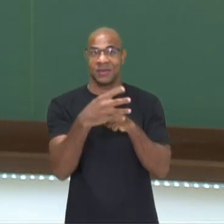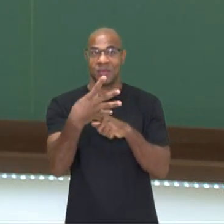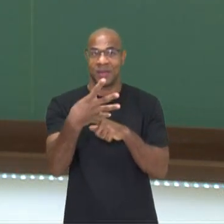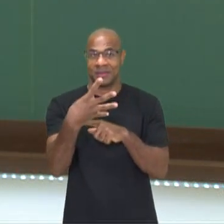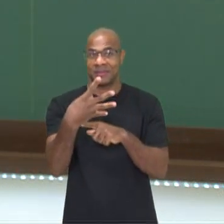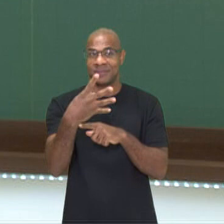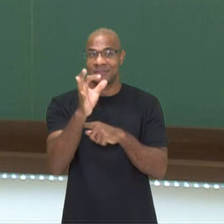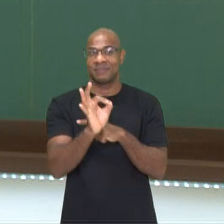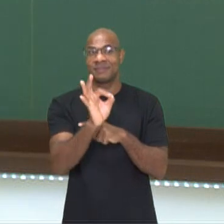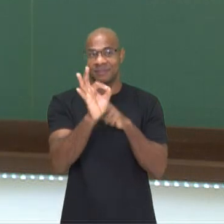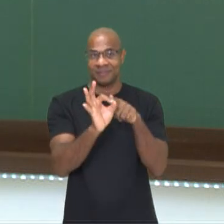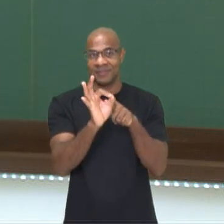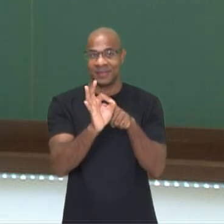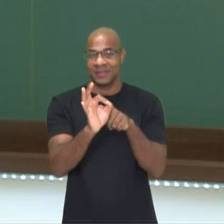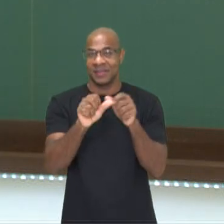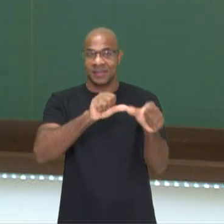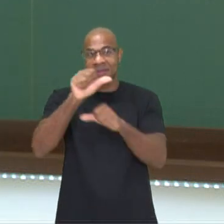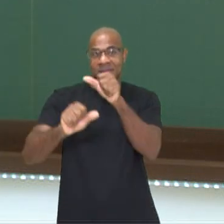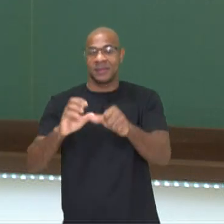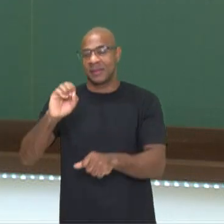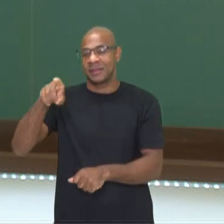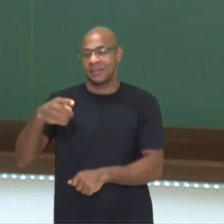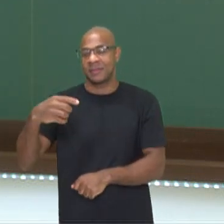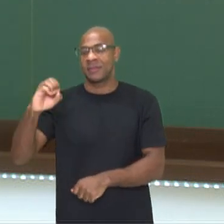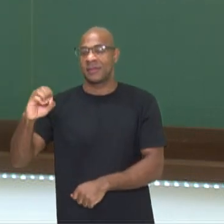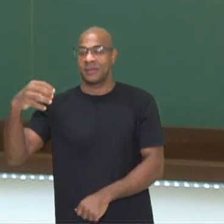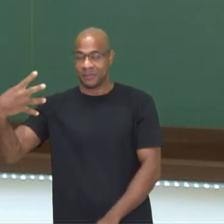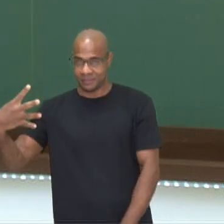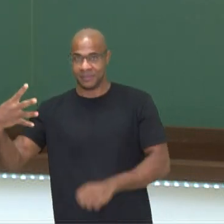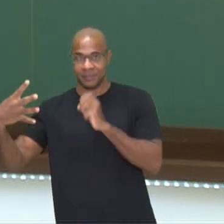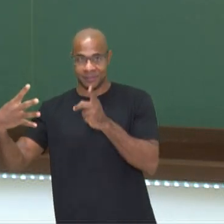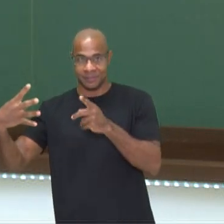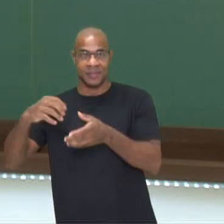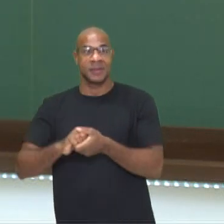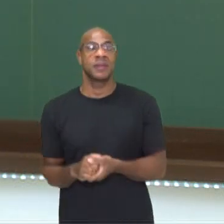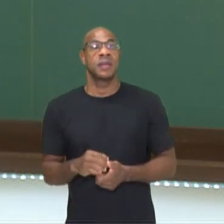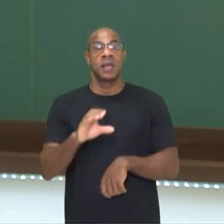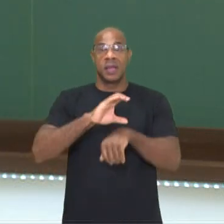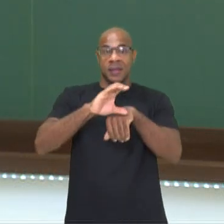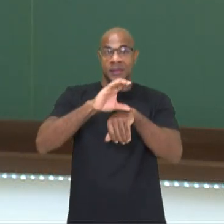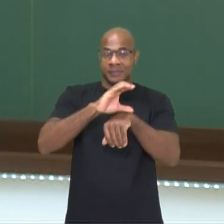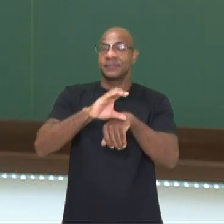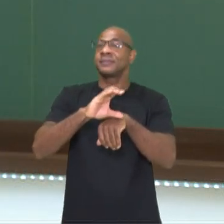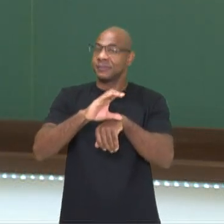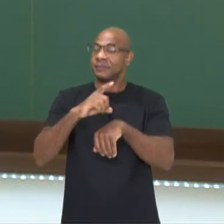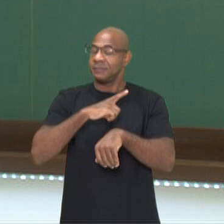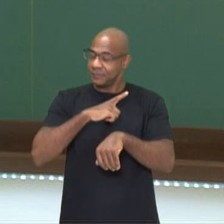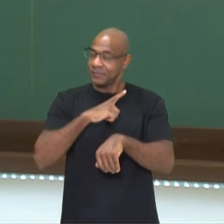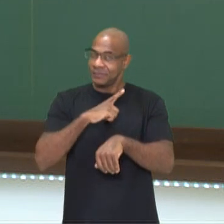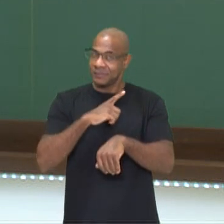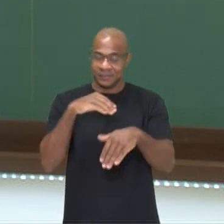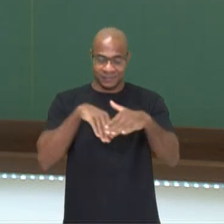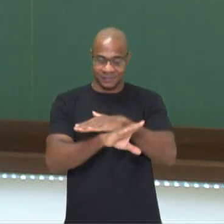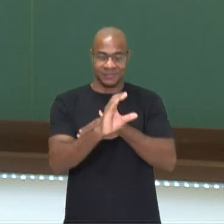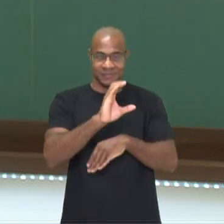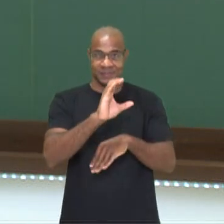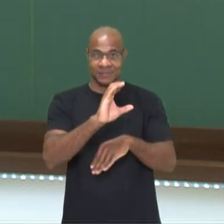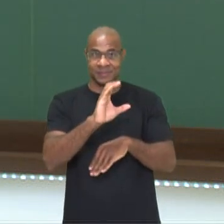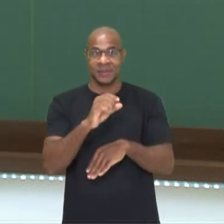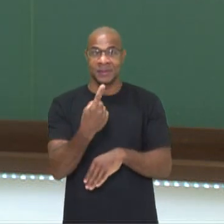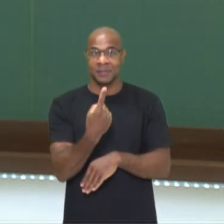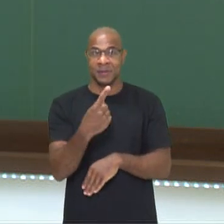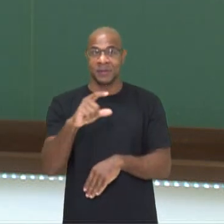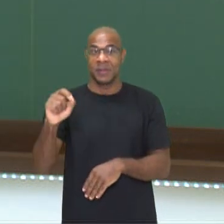fica 0,04, ok? O capital é de R$1.000, que é o que ele tem. Ele precisa de mais